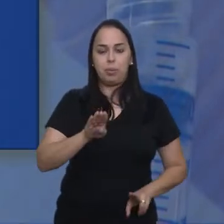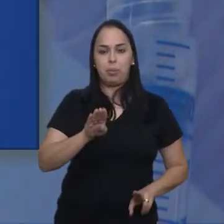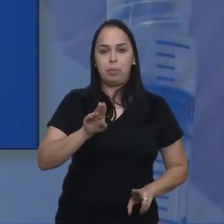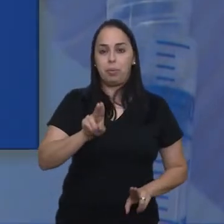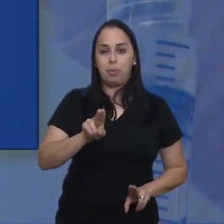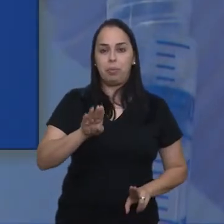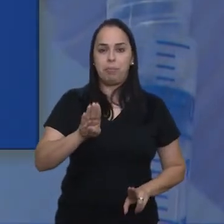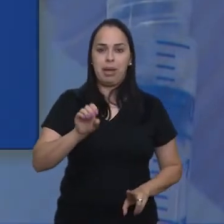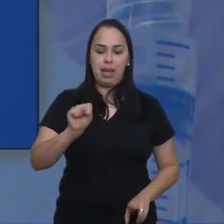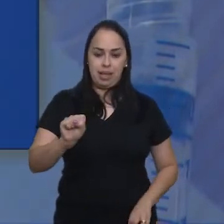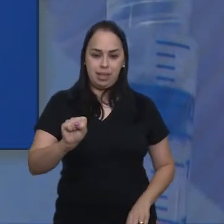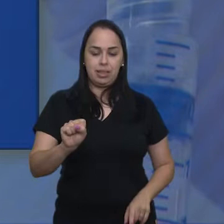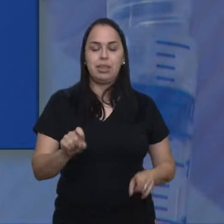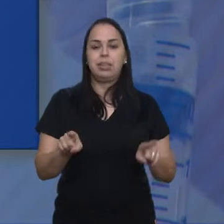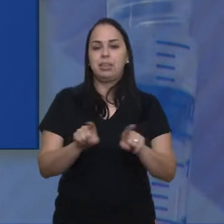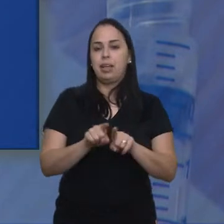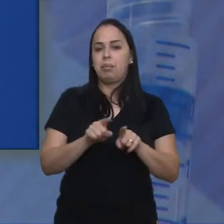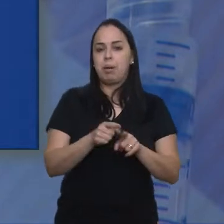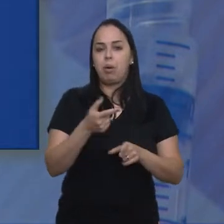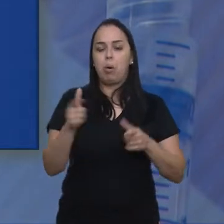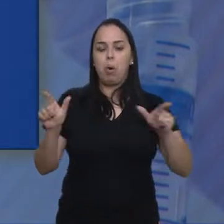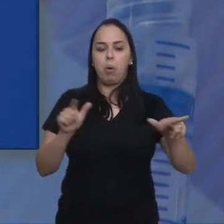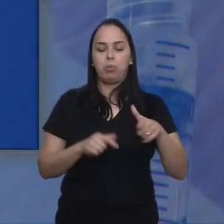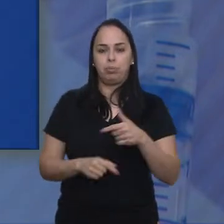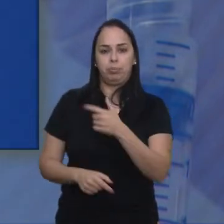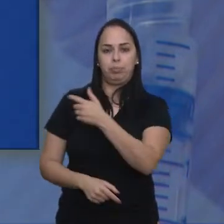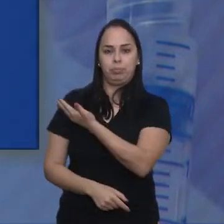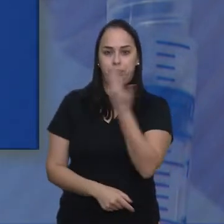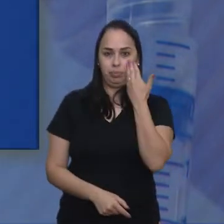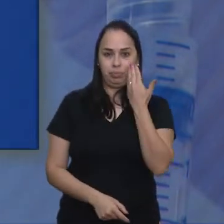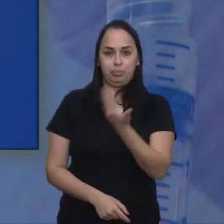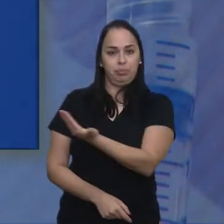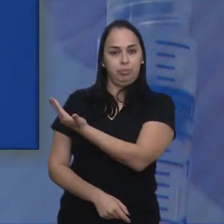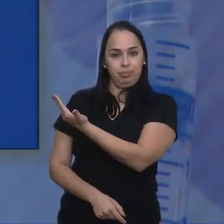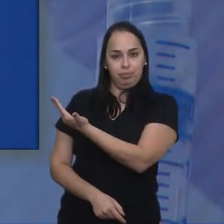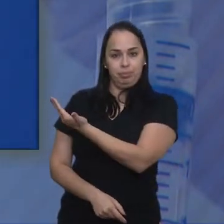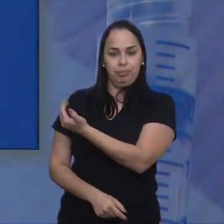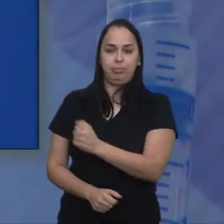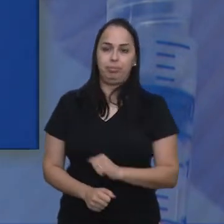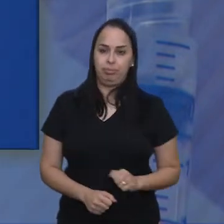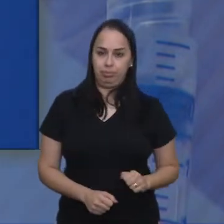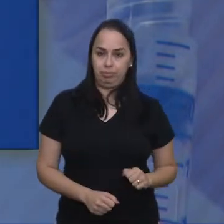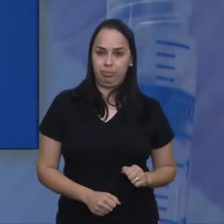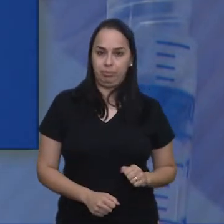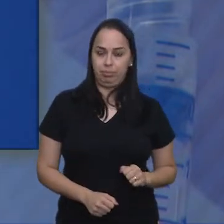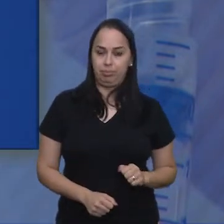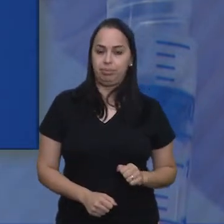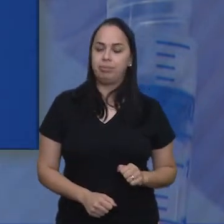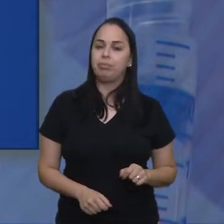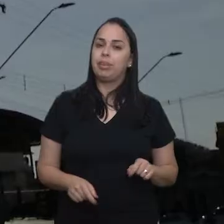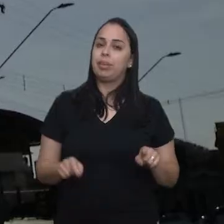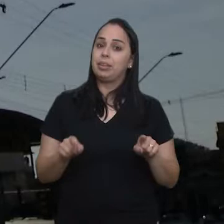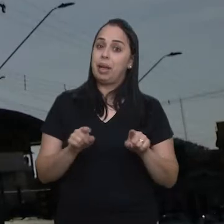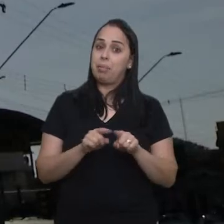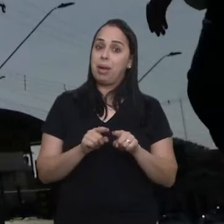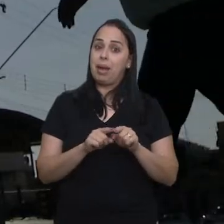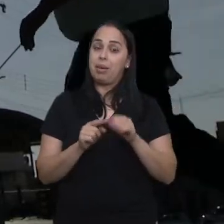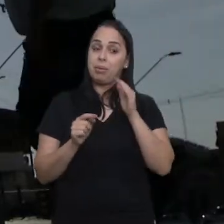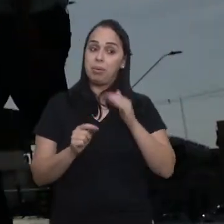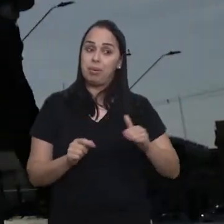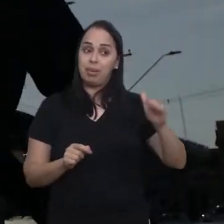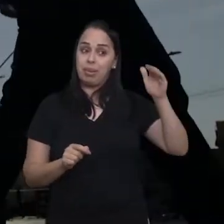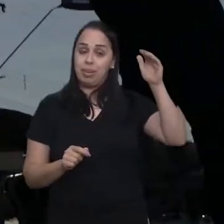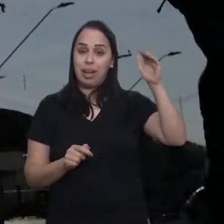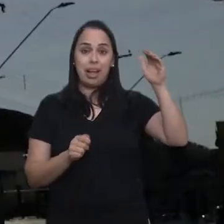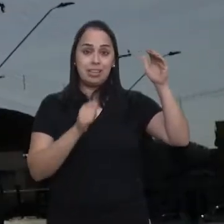aplicando doses da vacina, assim como outros locais, como o CEF, no Parque da Cidade, e o Colégio Tablô. E além dos